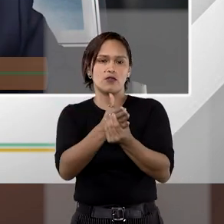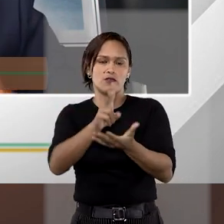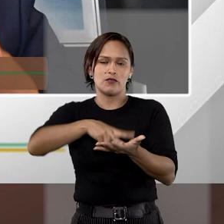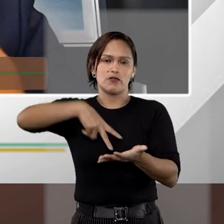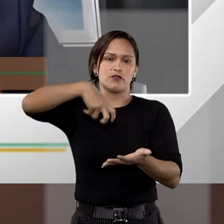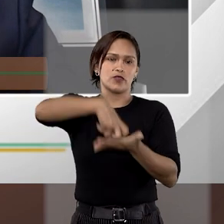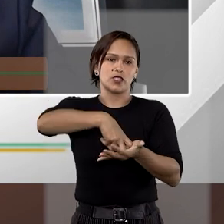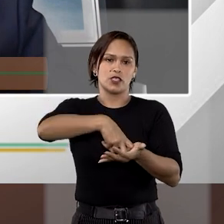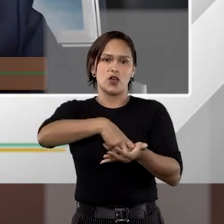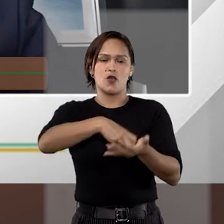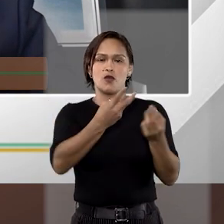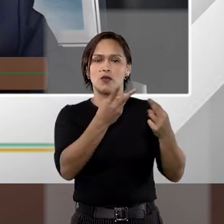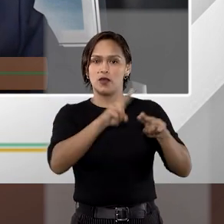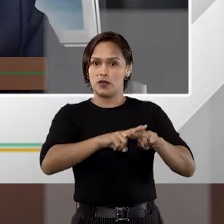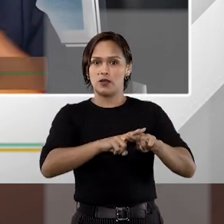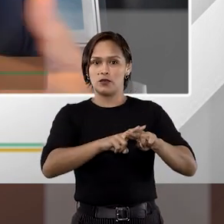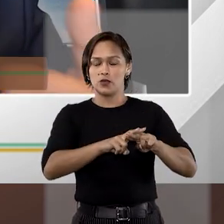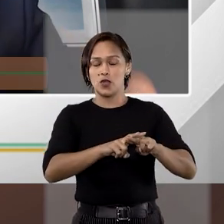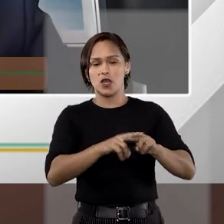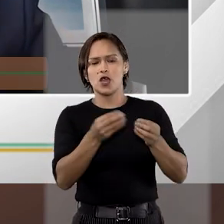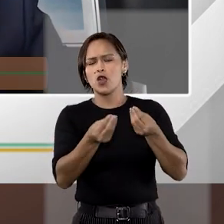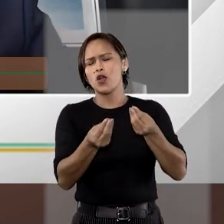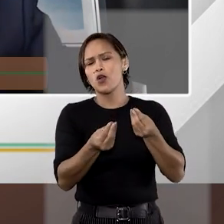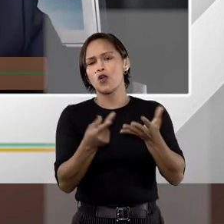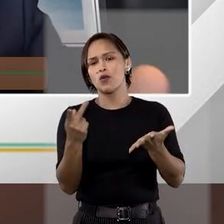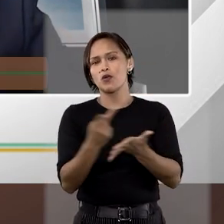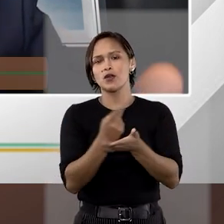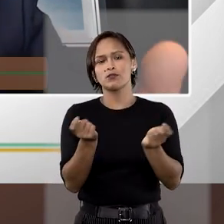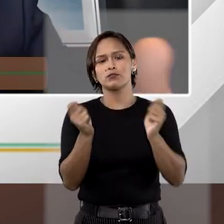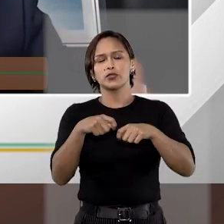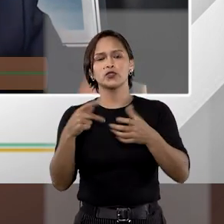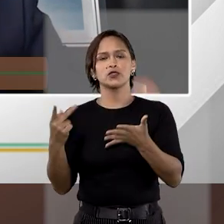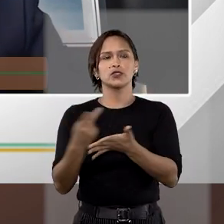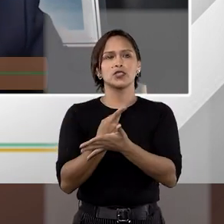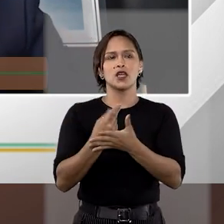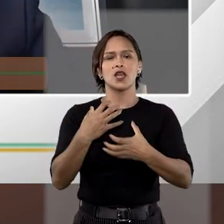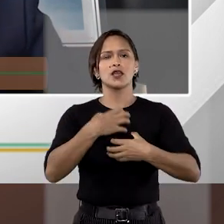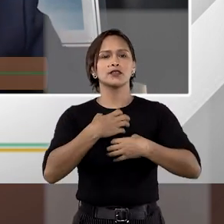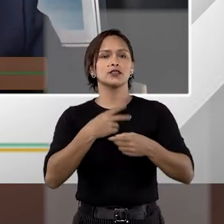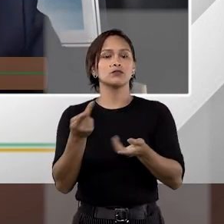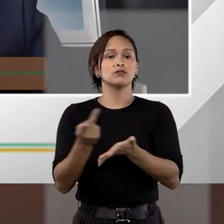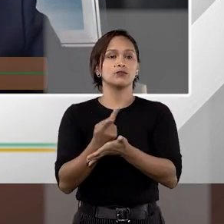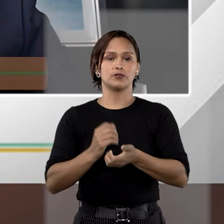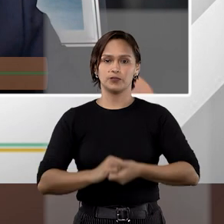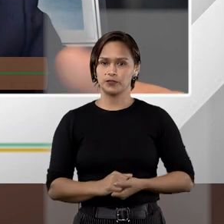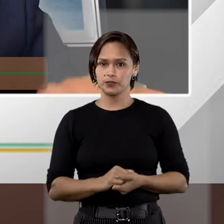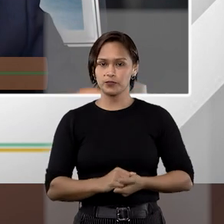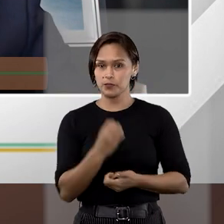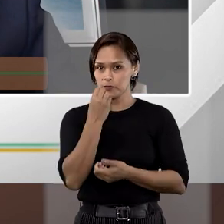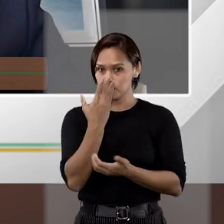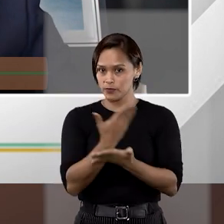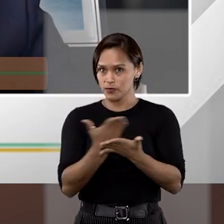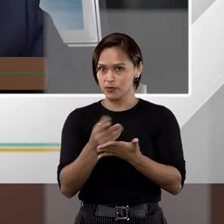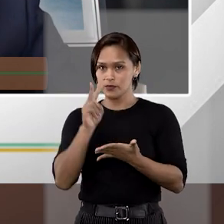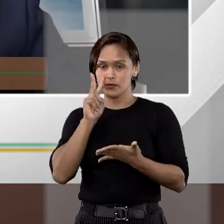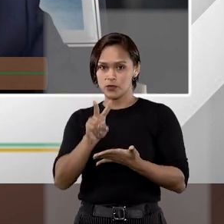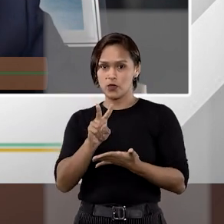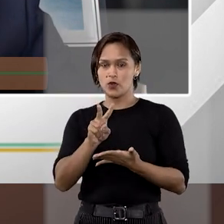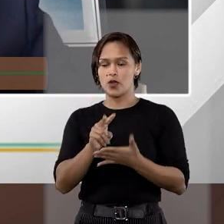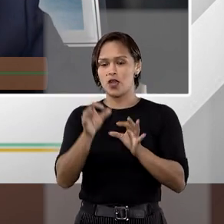penal uma sentença condenatória quais fórmulas em quais de quais maneiras pode acontecer bom